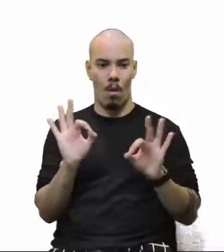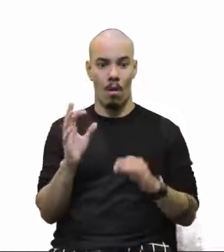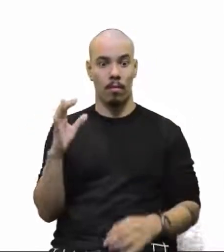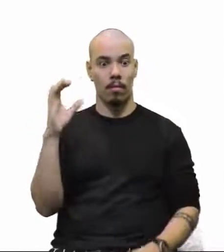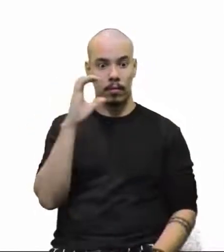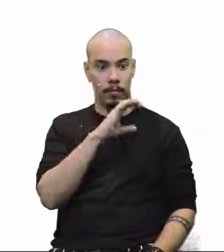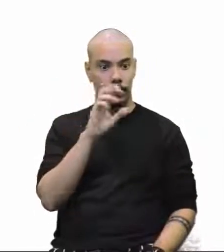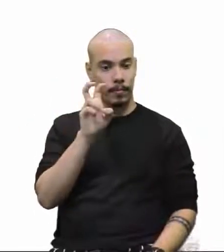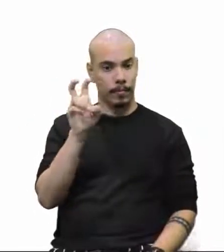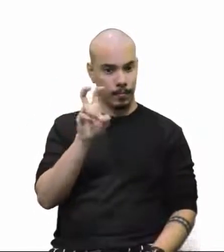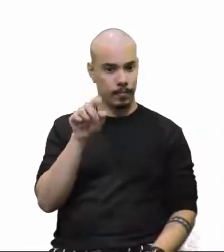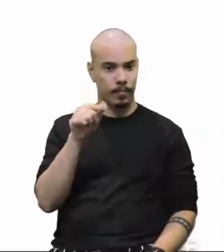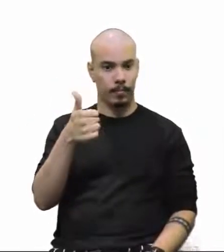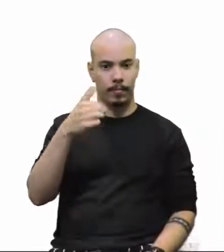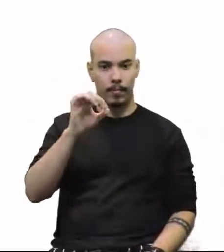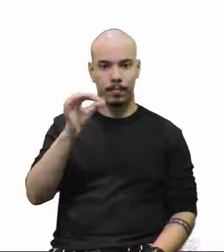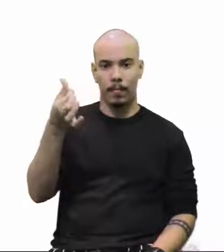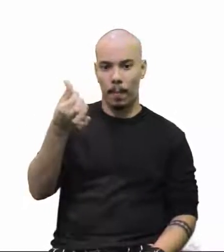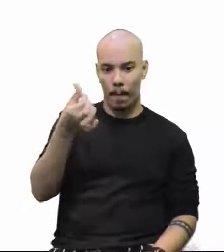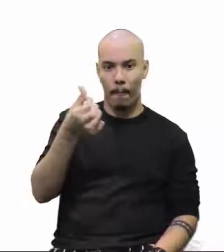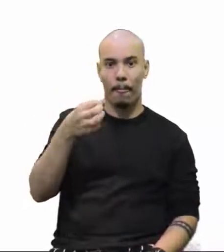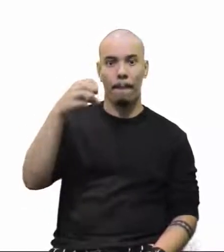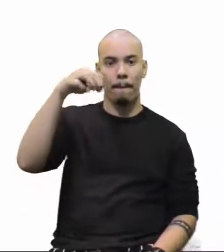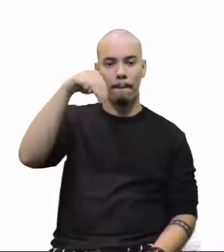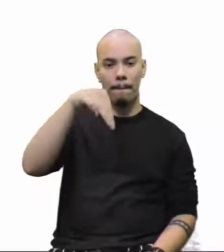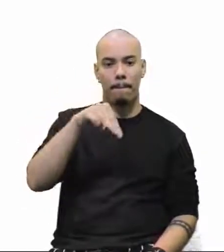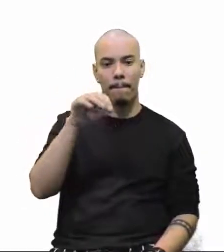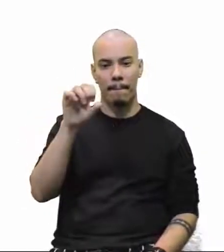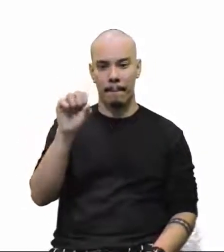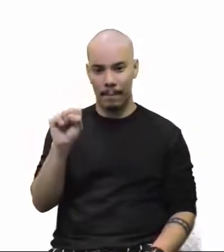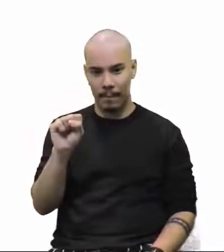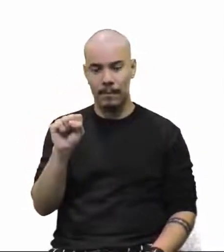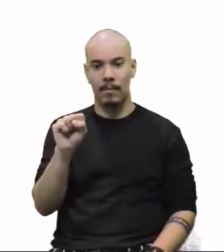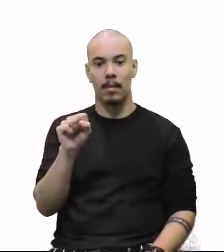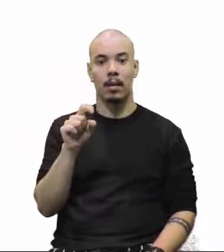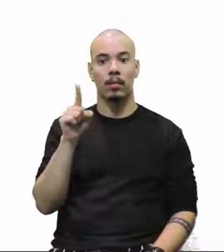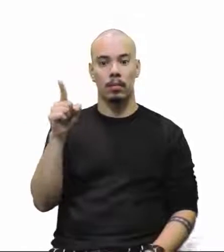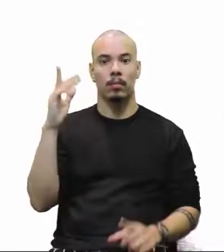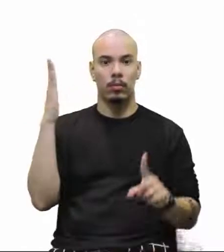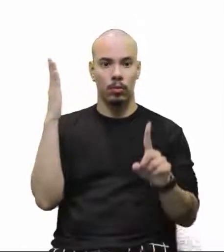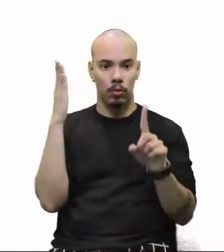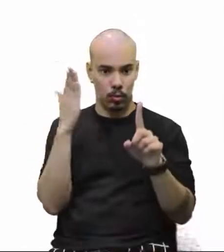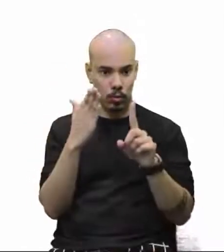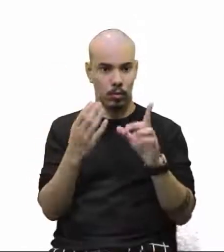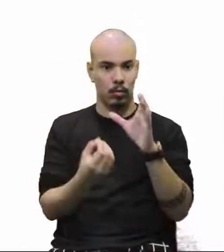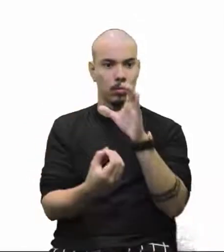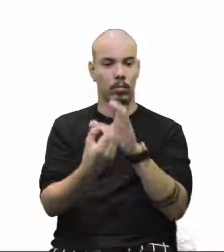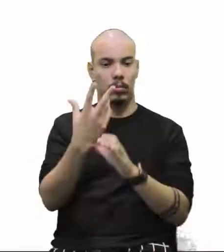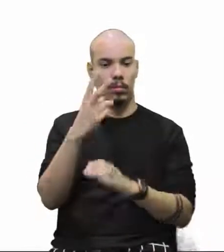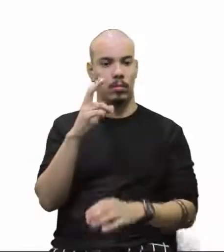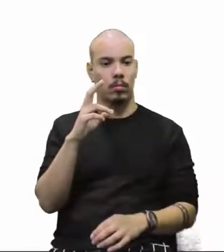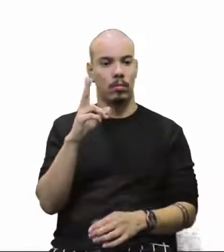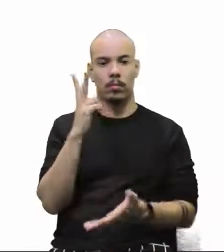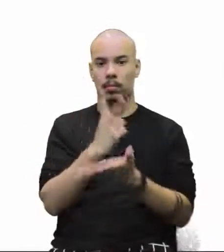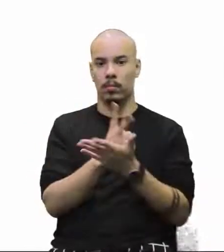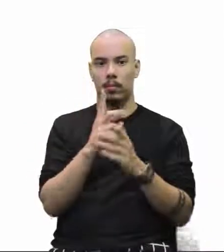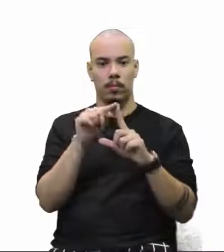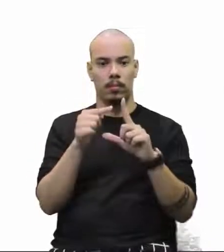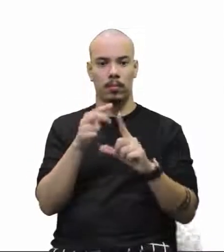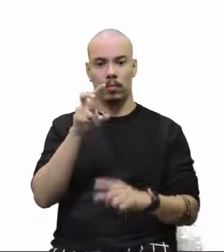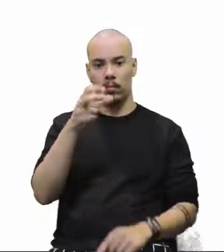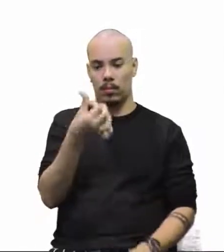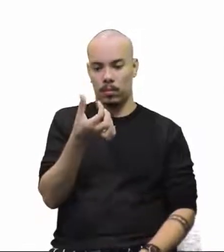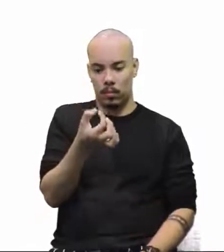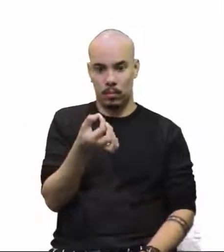5 vezes 10 a sexta metro por segundo. Em uma direção que forma um ângulo de 60 graus